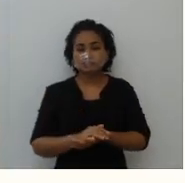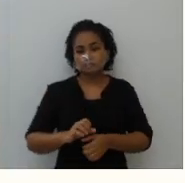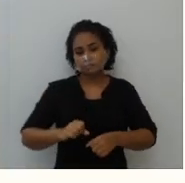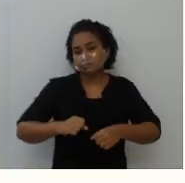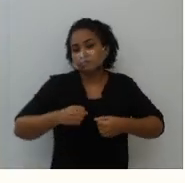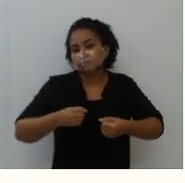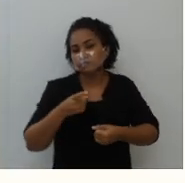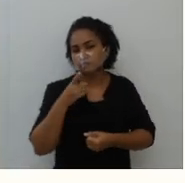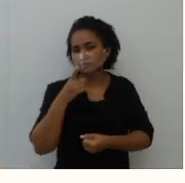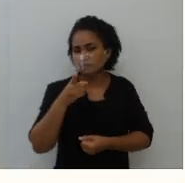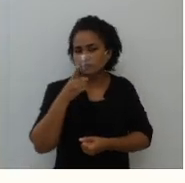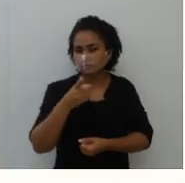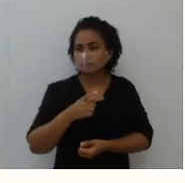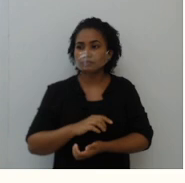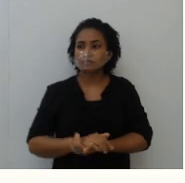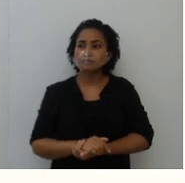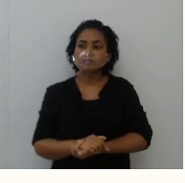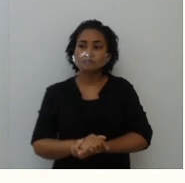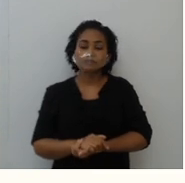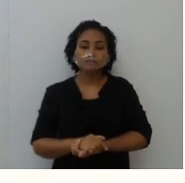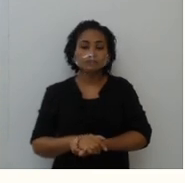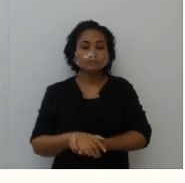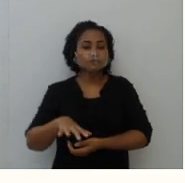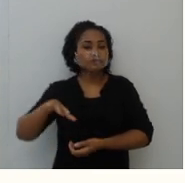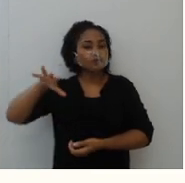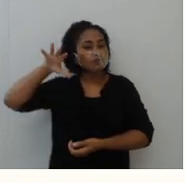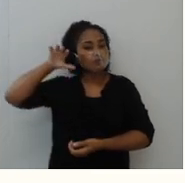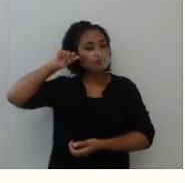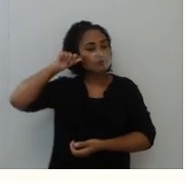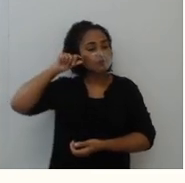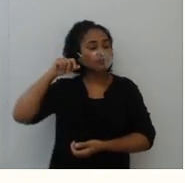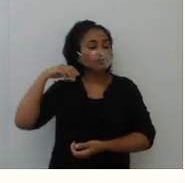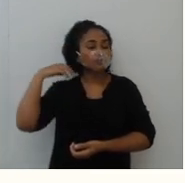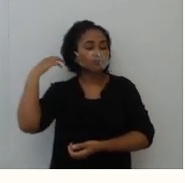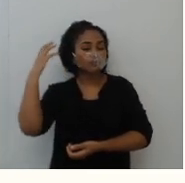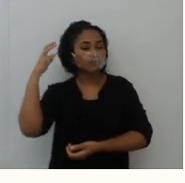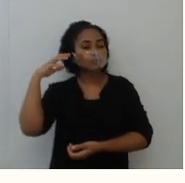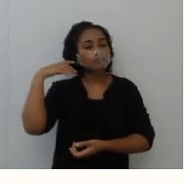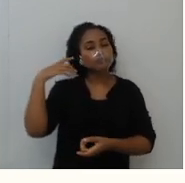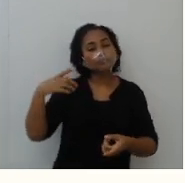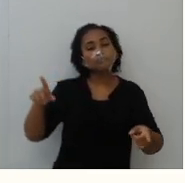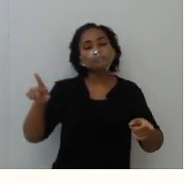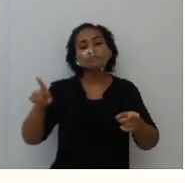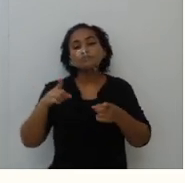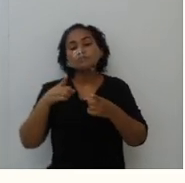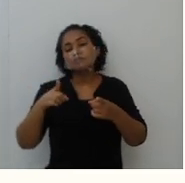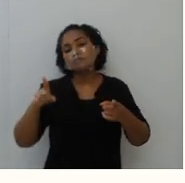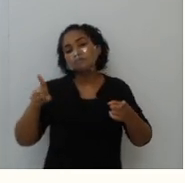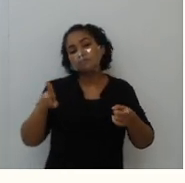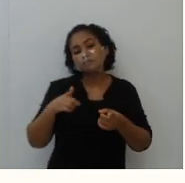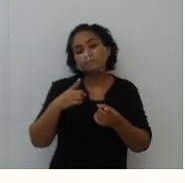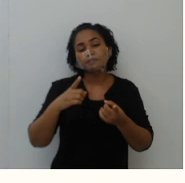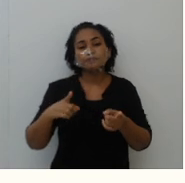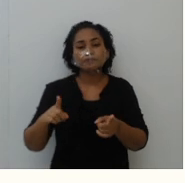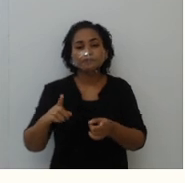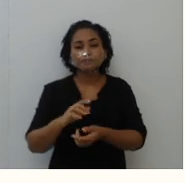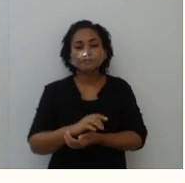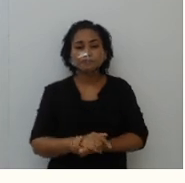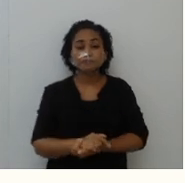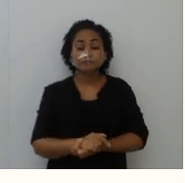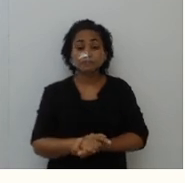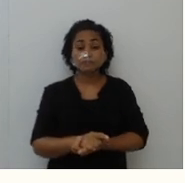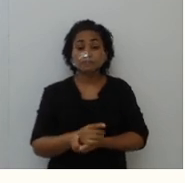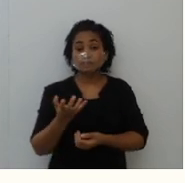desafio para vocês. Vocês vão ouvir essa música Feel de Robbie Williams, tá? E aí o que é que eu quero que